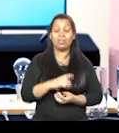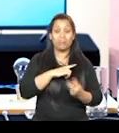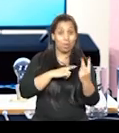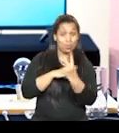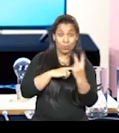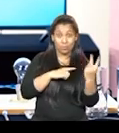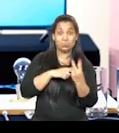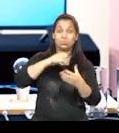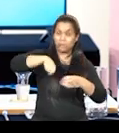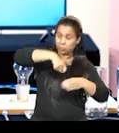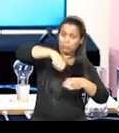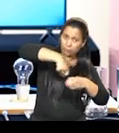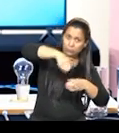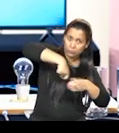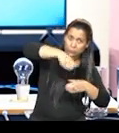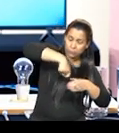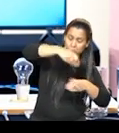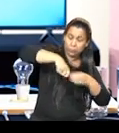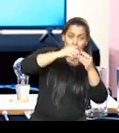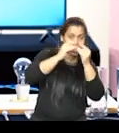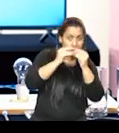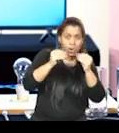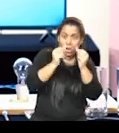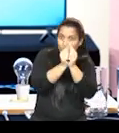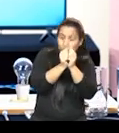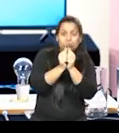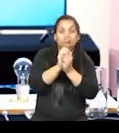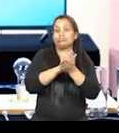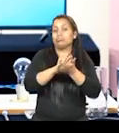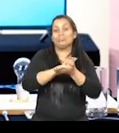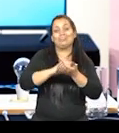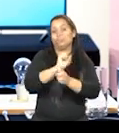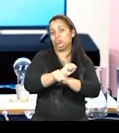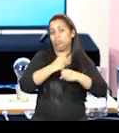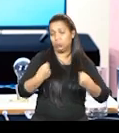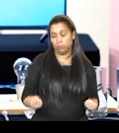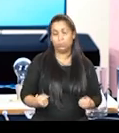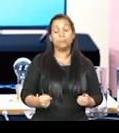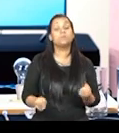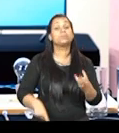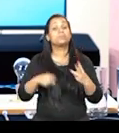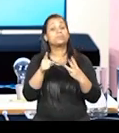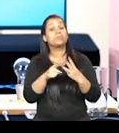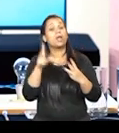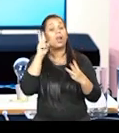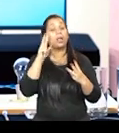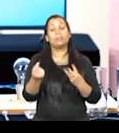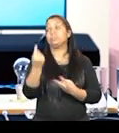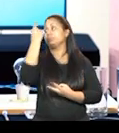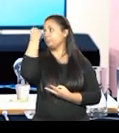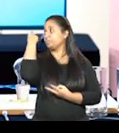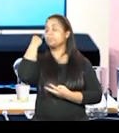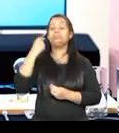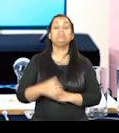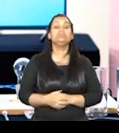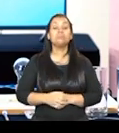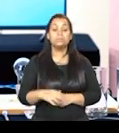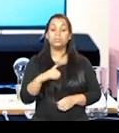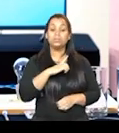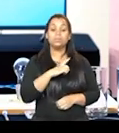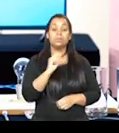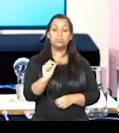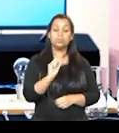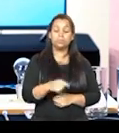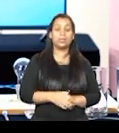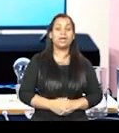mesmo se misturarmos, eles não vão se juntar. E o terceiro, lembra a aula passada. Aqui temos